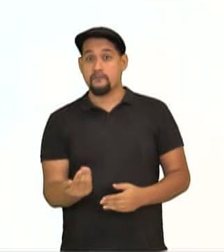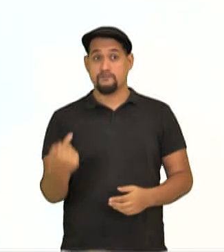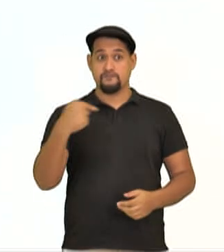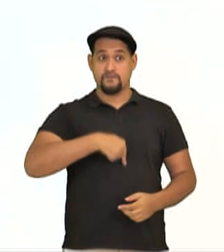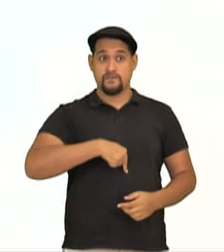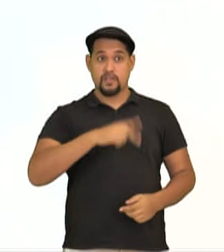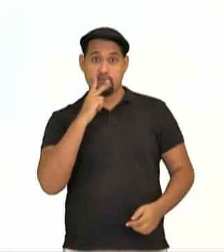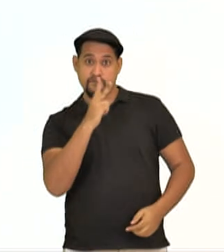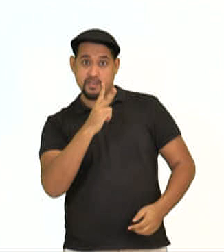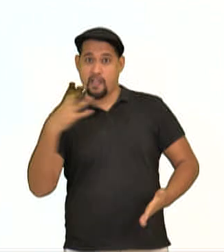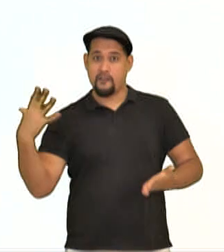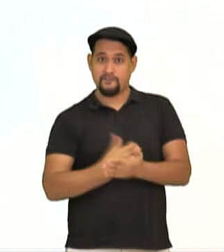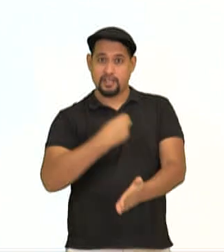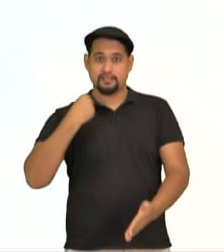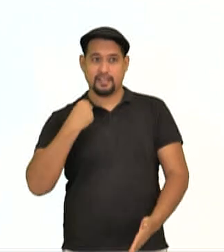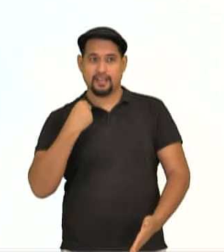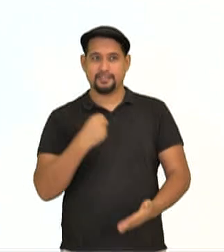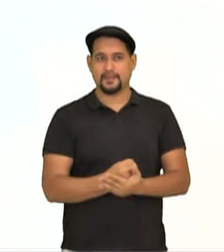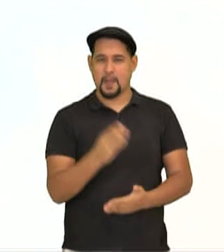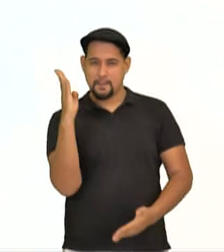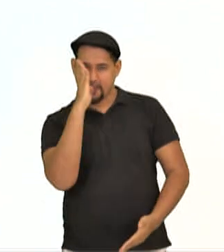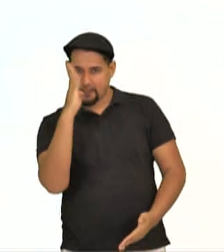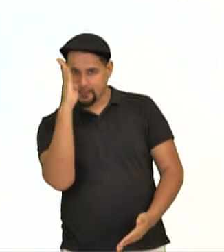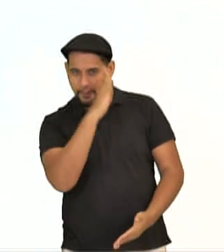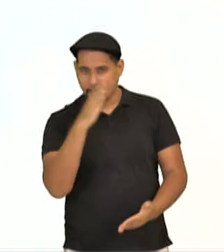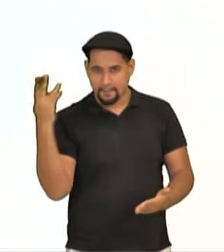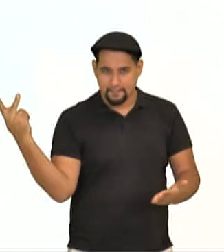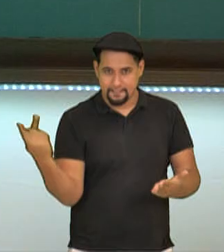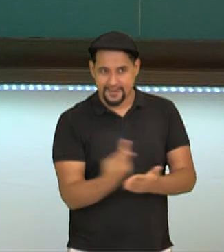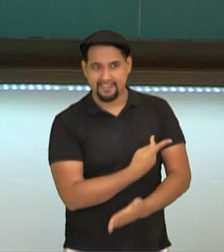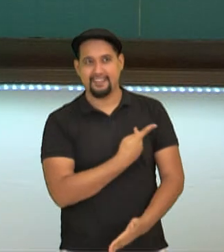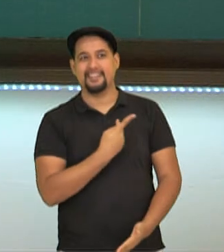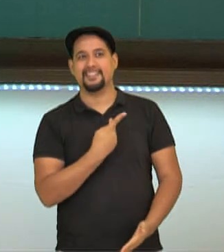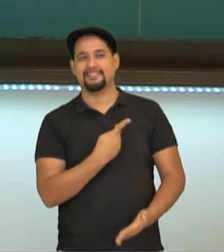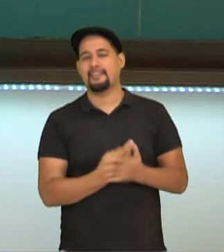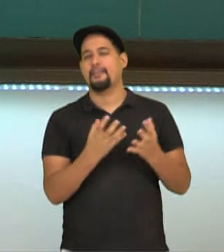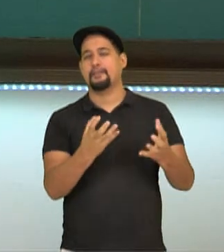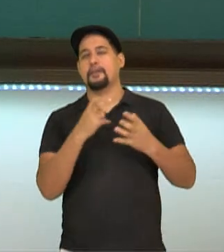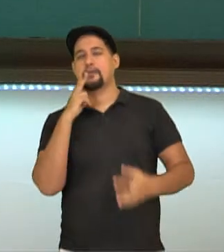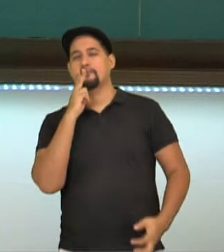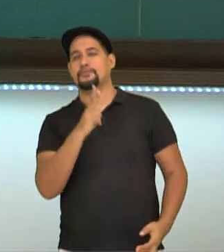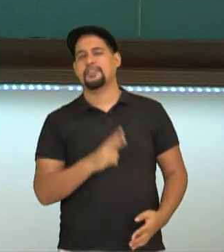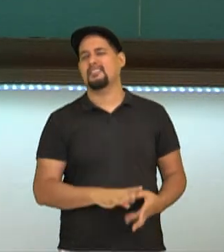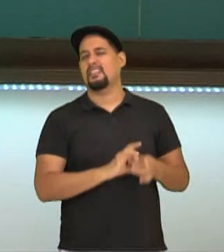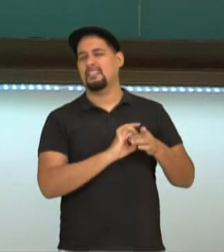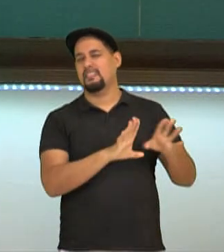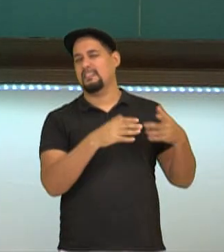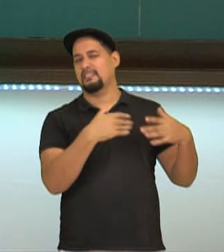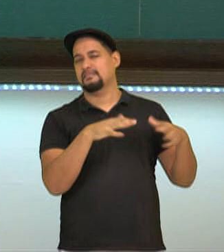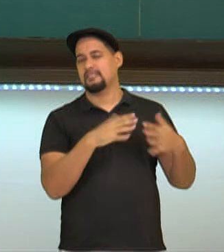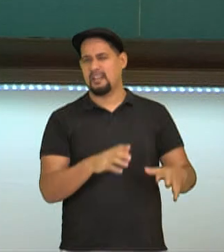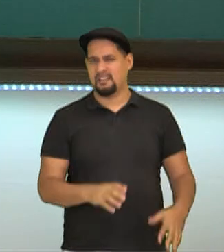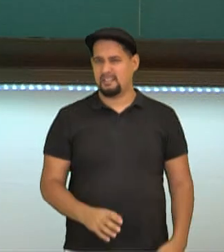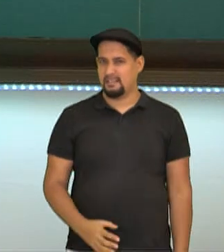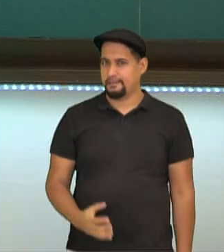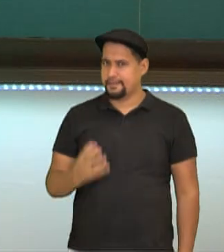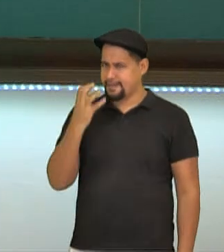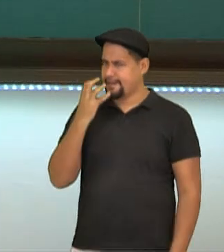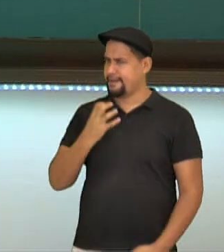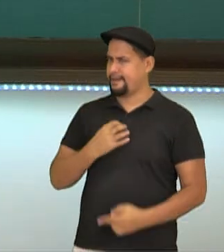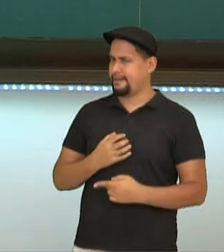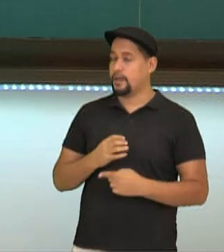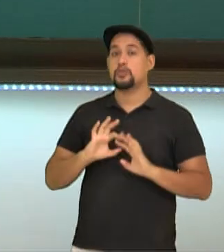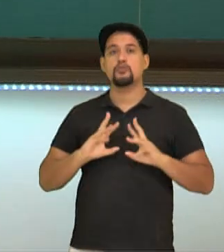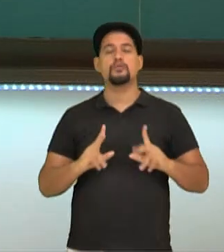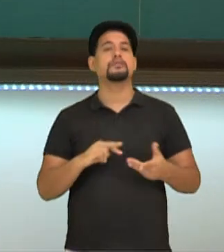Bobeou, dançou. Quero ver. Deixa estar. Será? Todos esses são